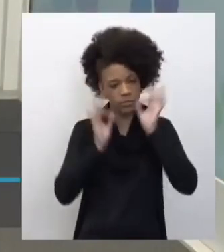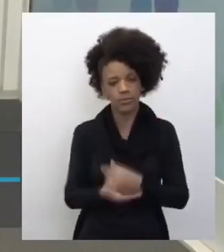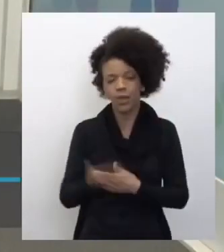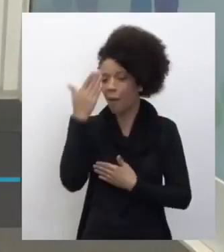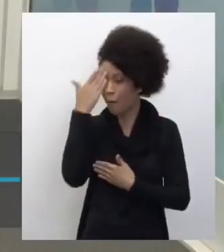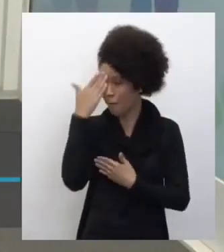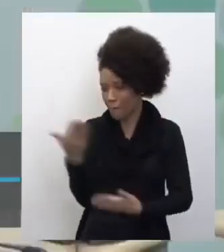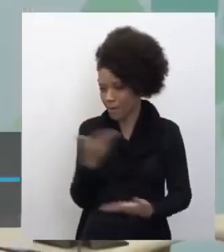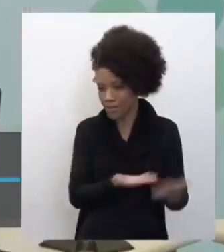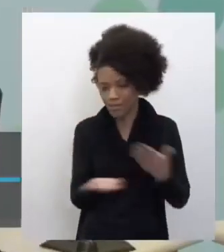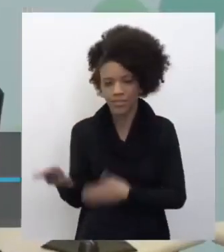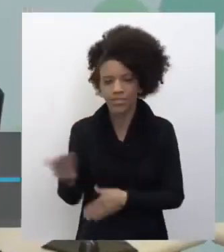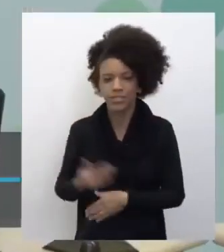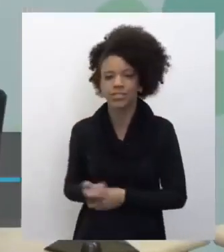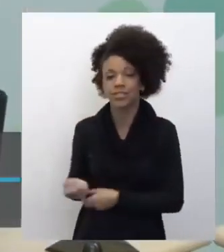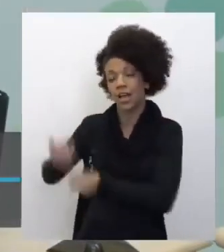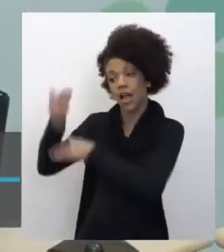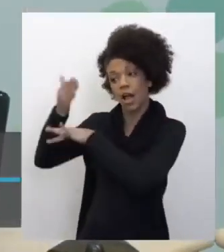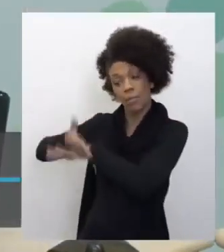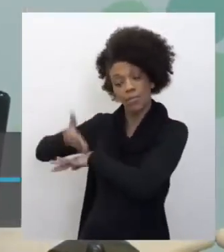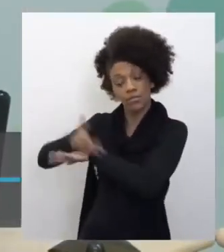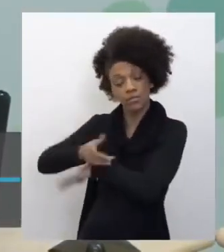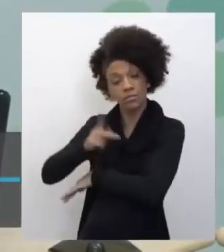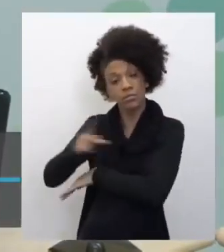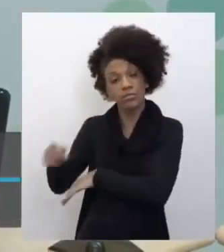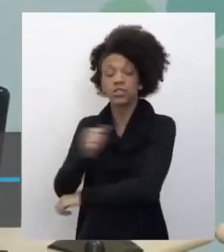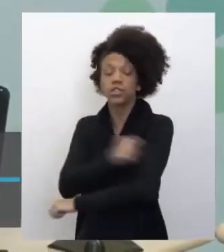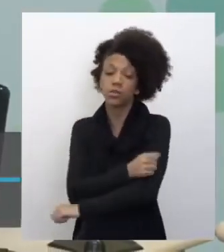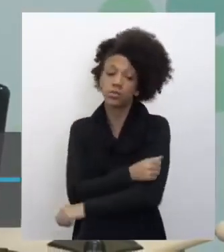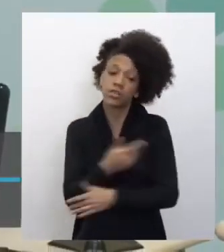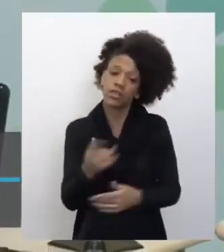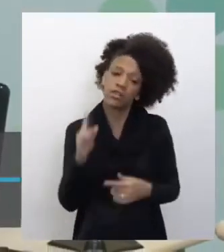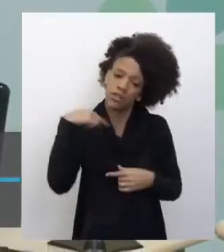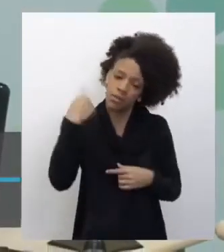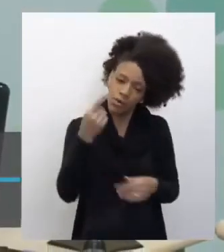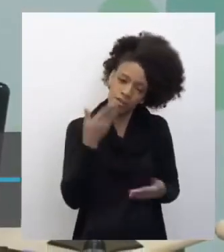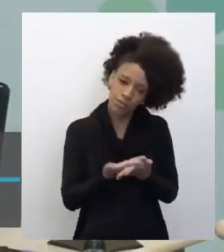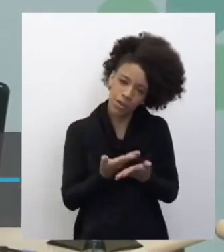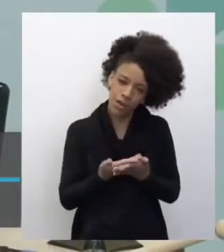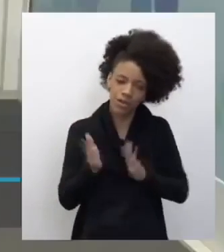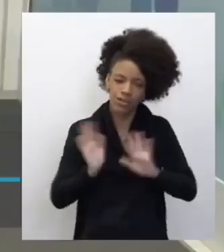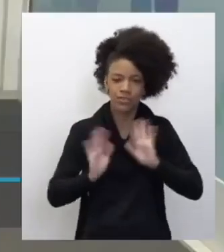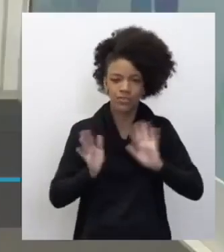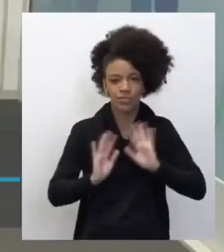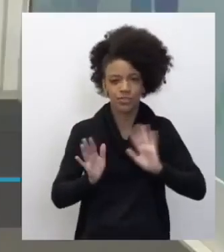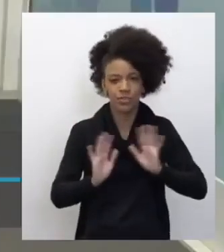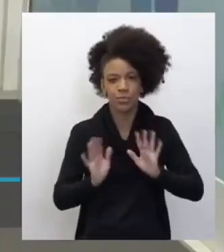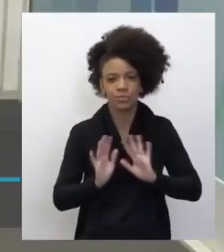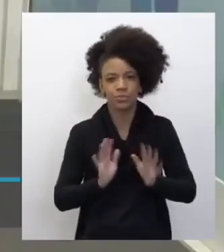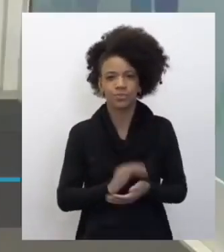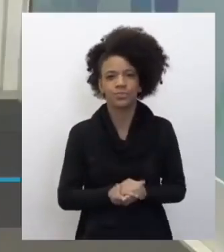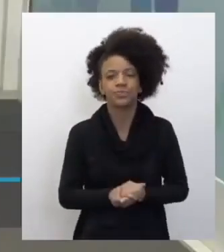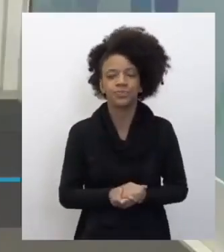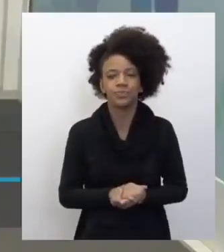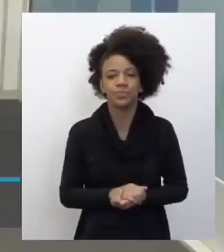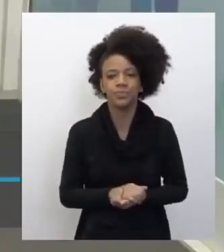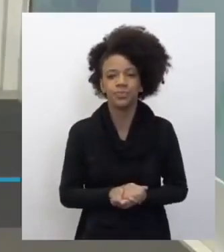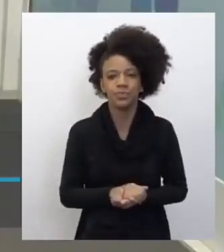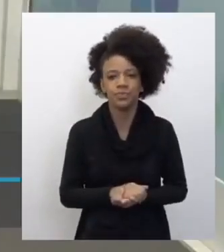obrigada a todos, a participação dos professores e alunos. E nos vemos na próxima aula, gente. Até lá. Tchau, turma. Até a próxima